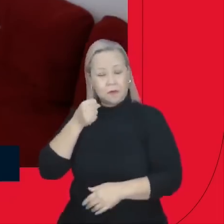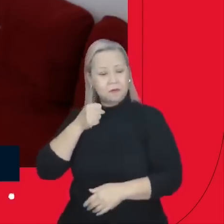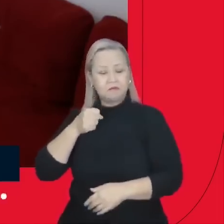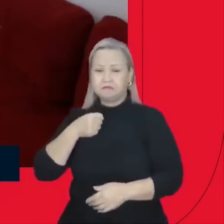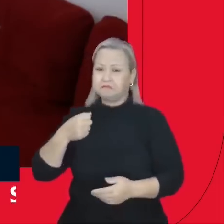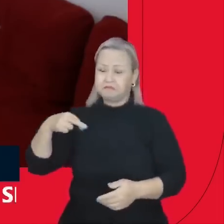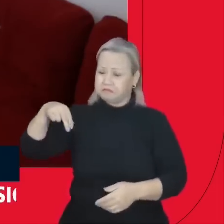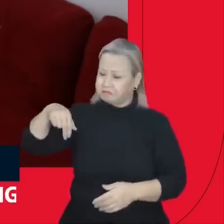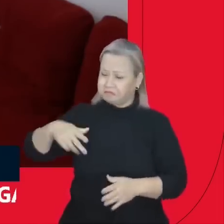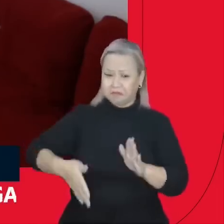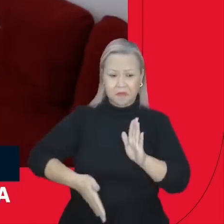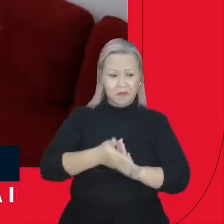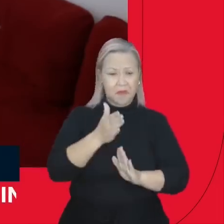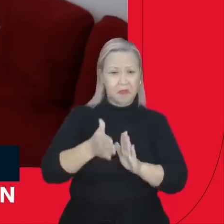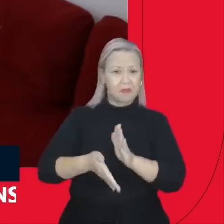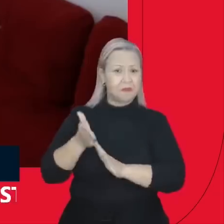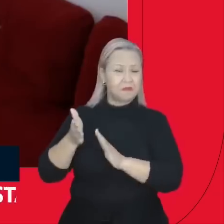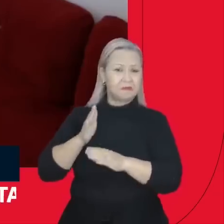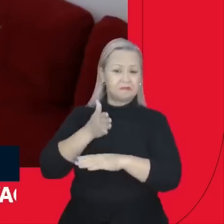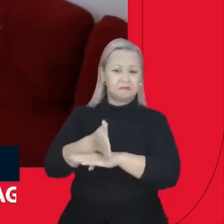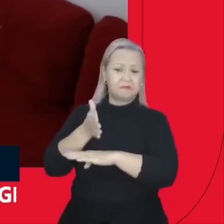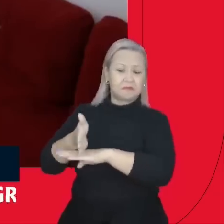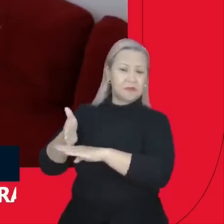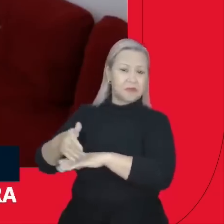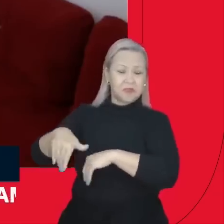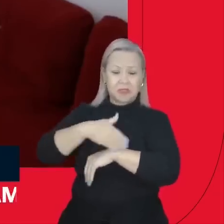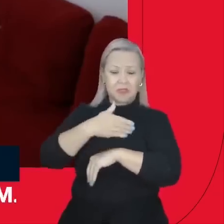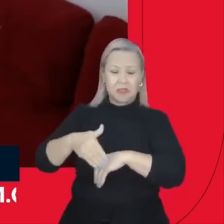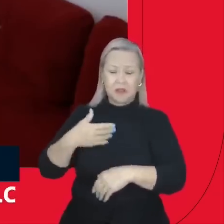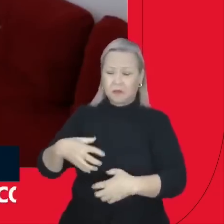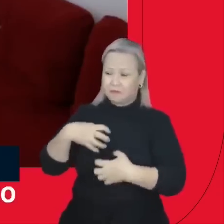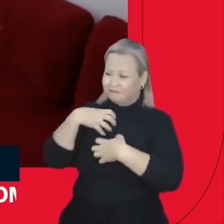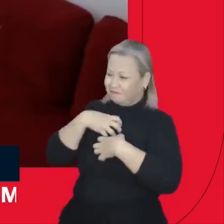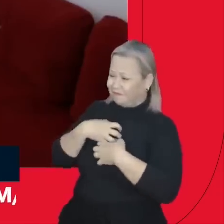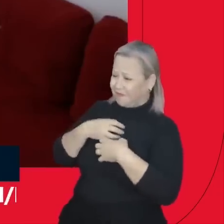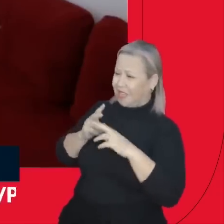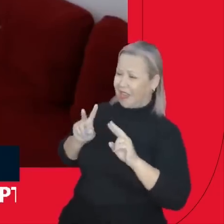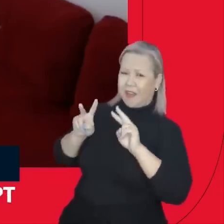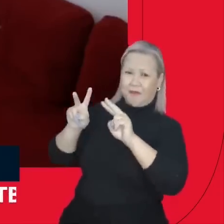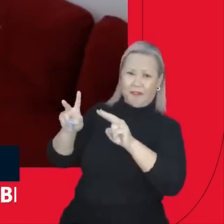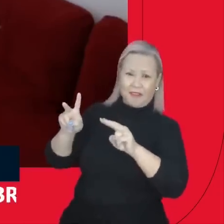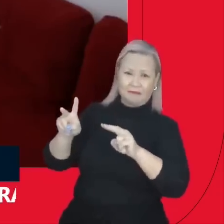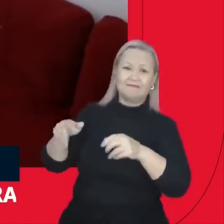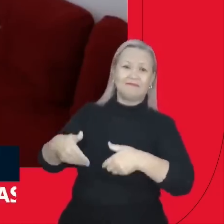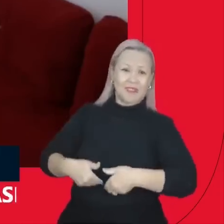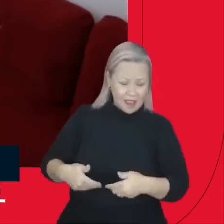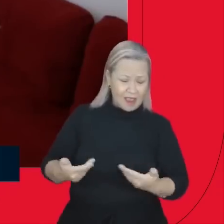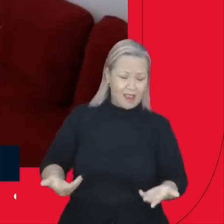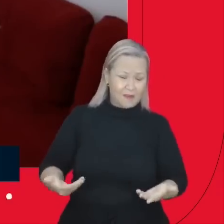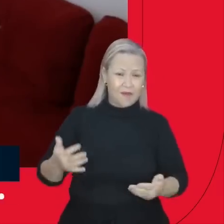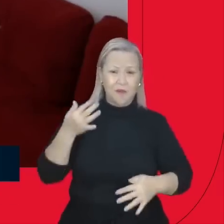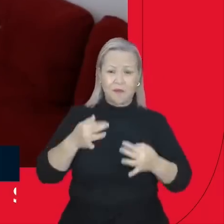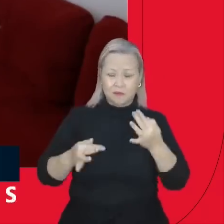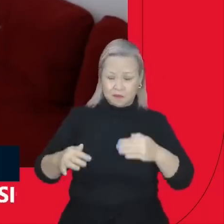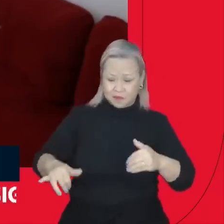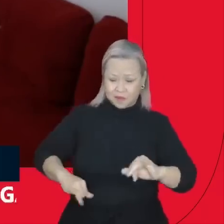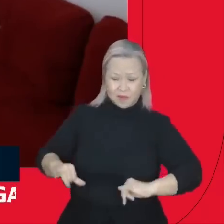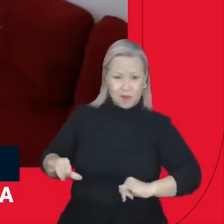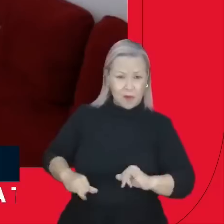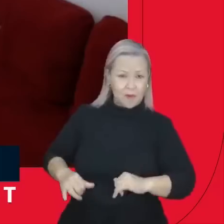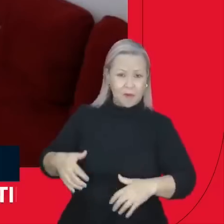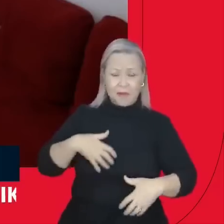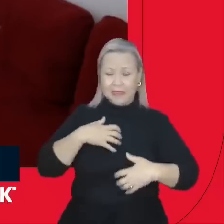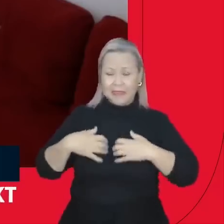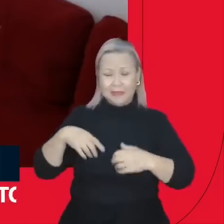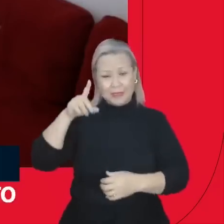para ver a fome estampada na cara das pessoas, a humilhação, o sofrimento, o desespero diário de